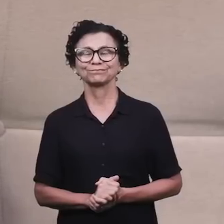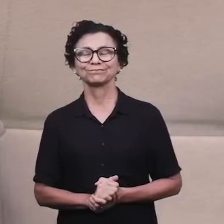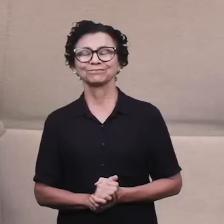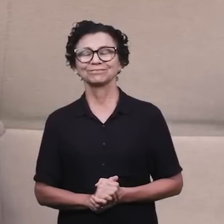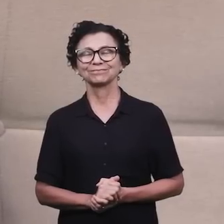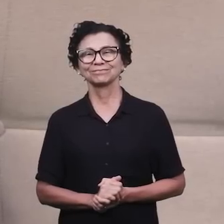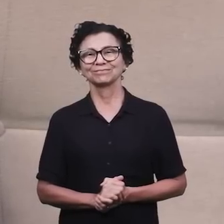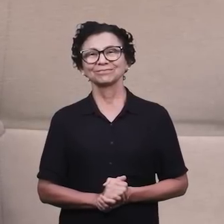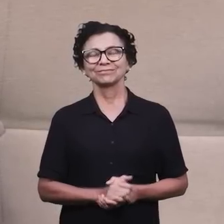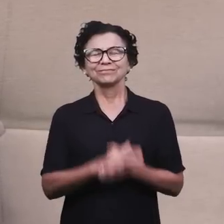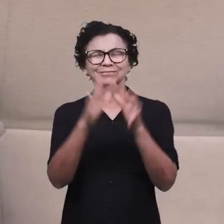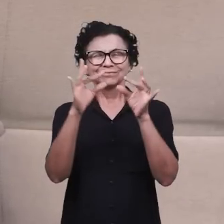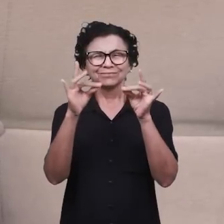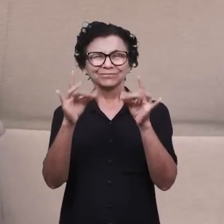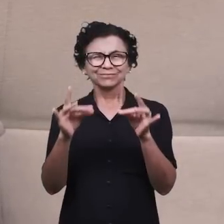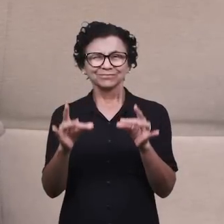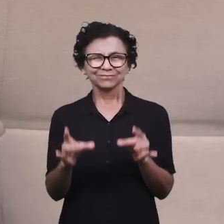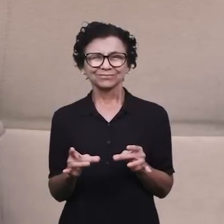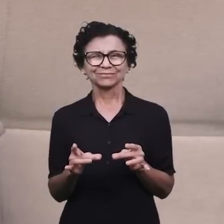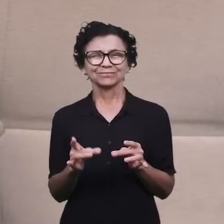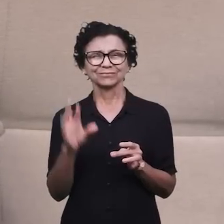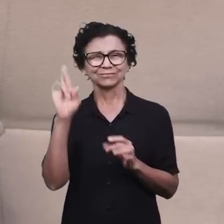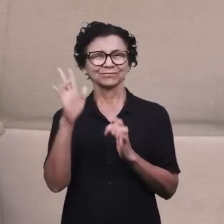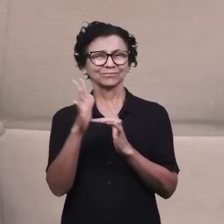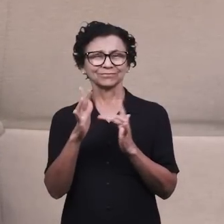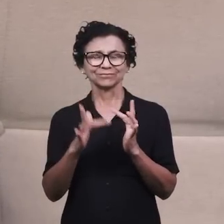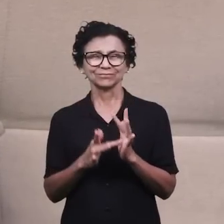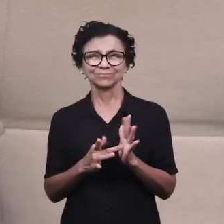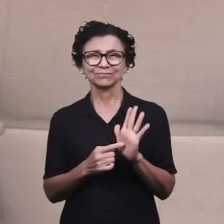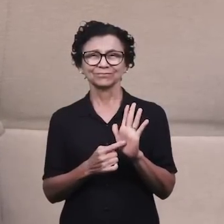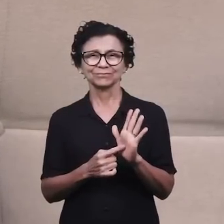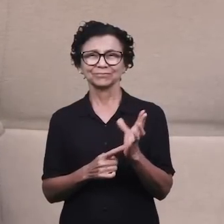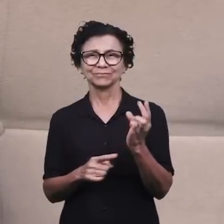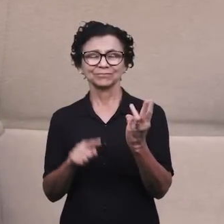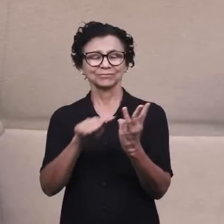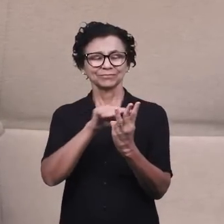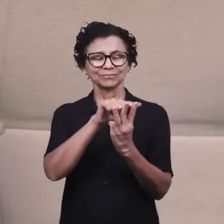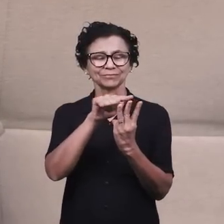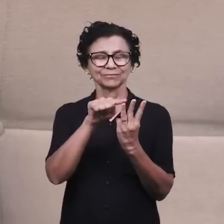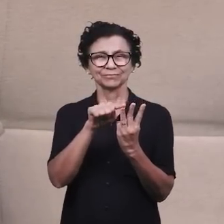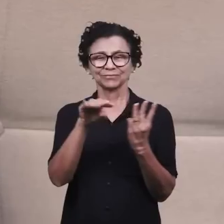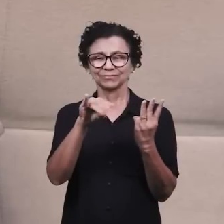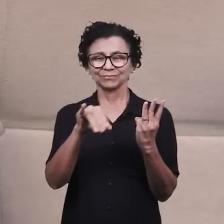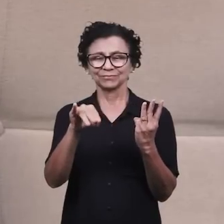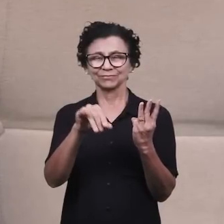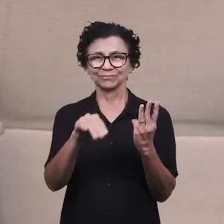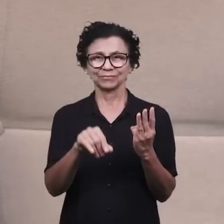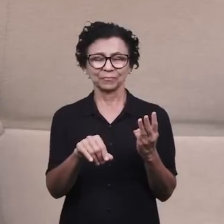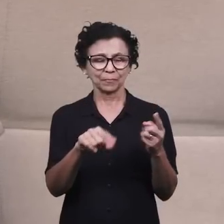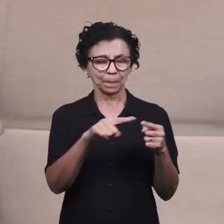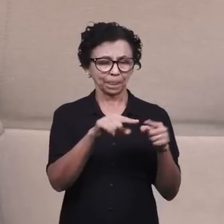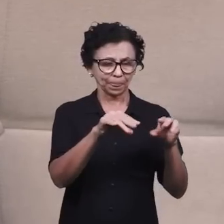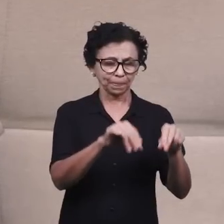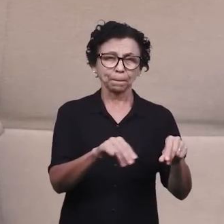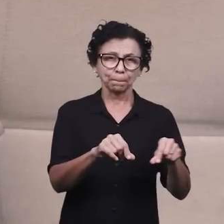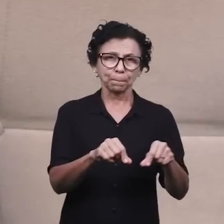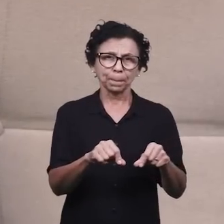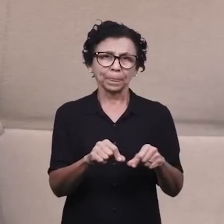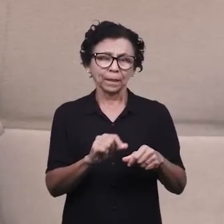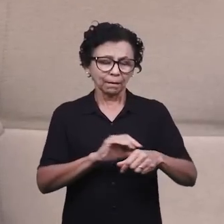possa germinar. Então, nós temos 2 situações, no final das contas. É se germina ou se não germina. E o Senhor